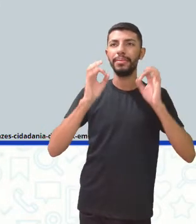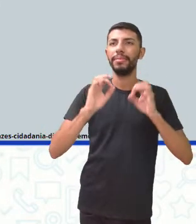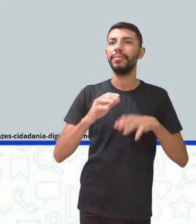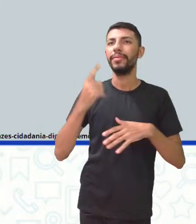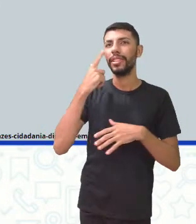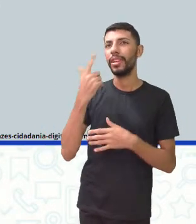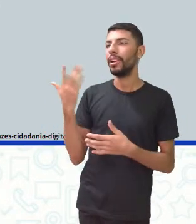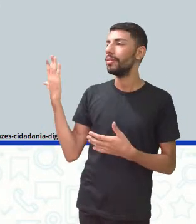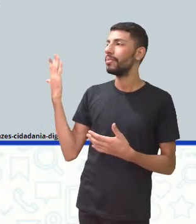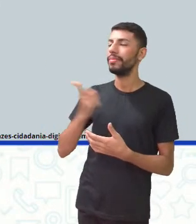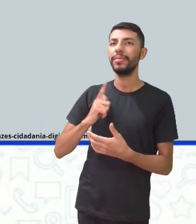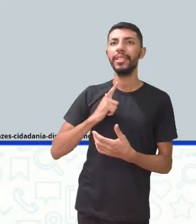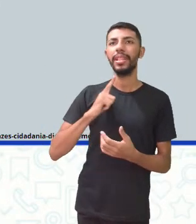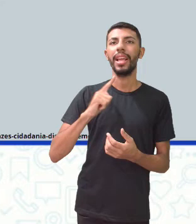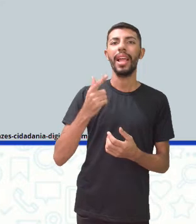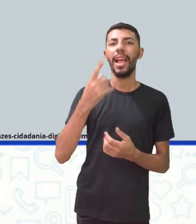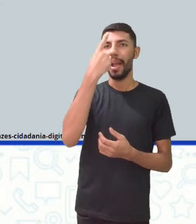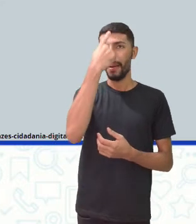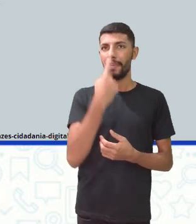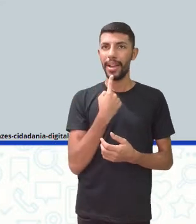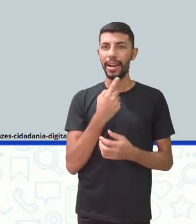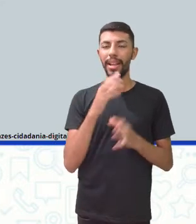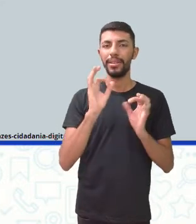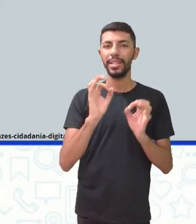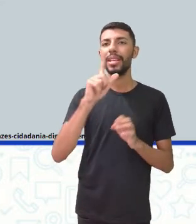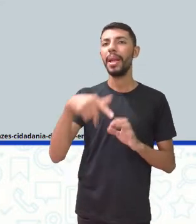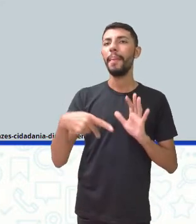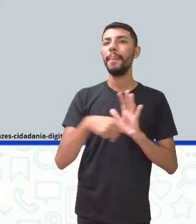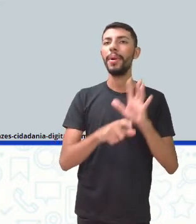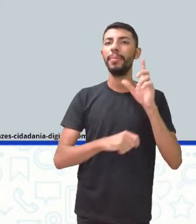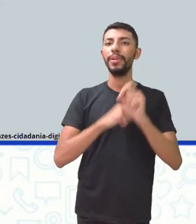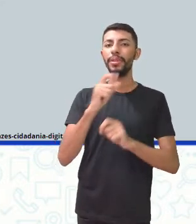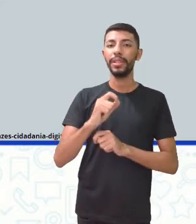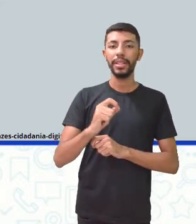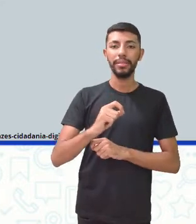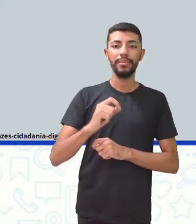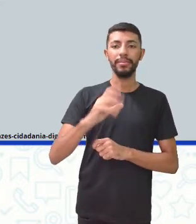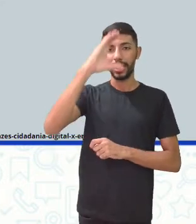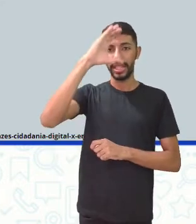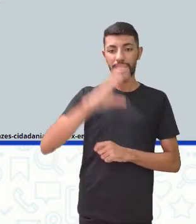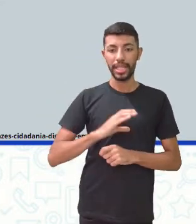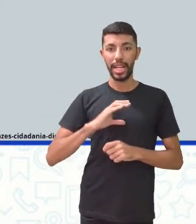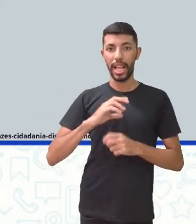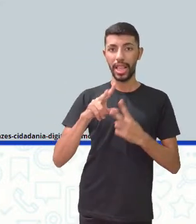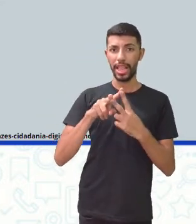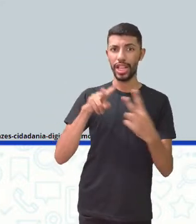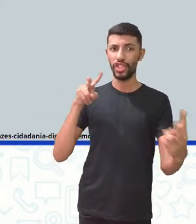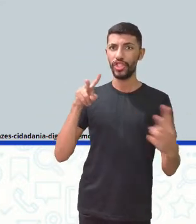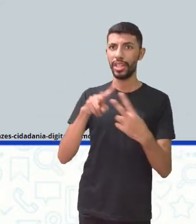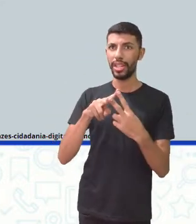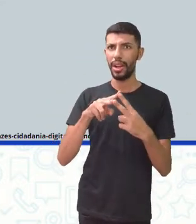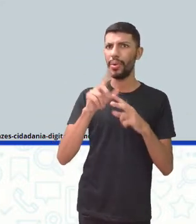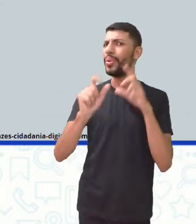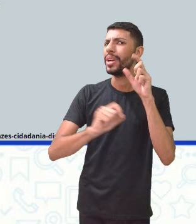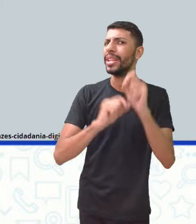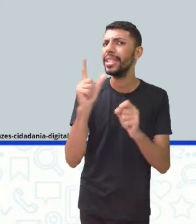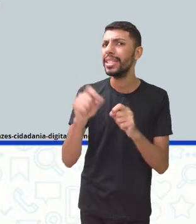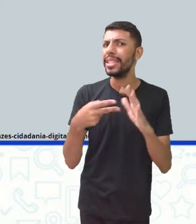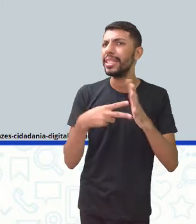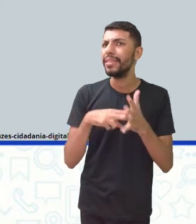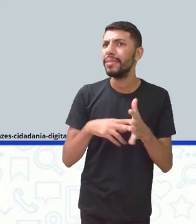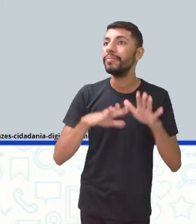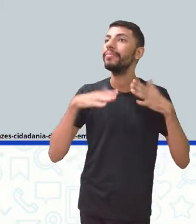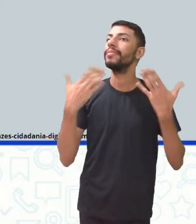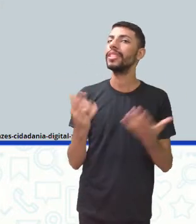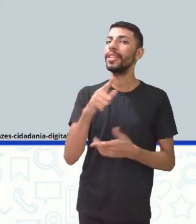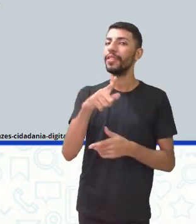tem um cartaz amarelo que diz que fala sobre a cidadania digital. O que é isso, Viviane? Eu não sei. Então, aí